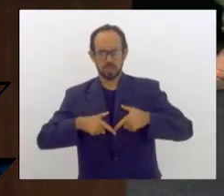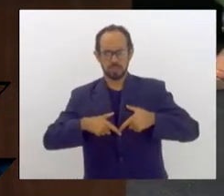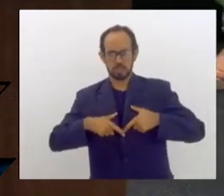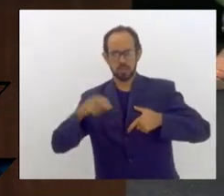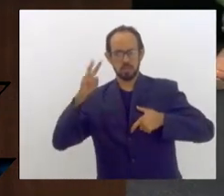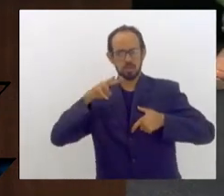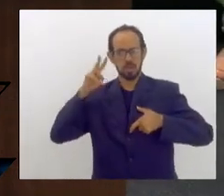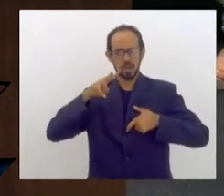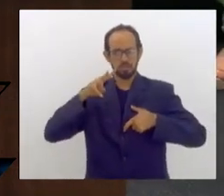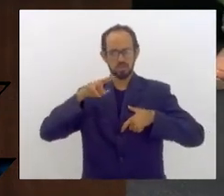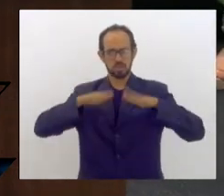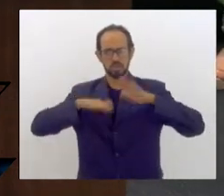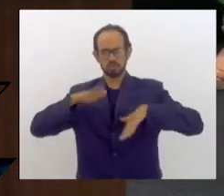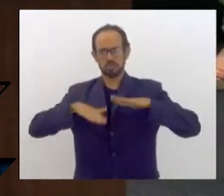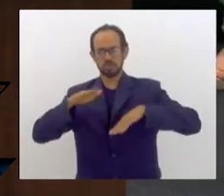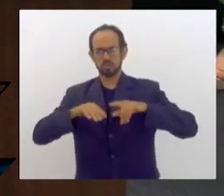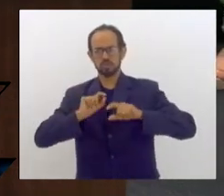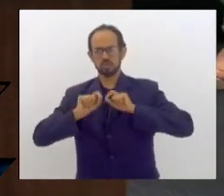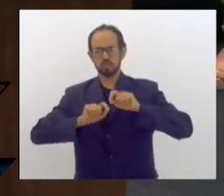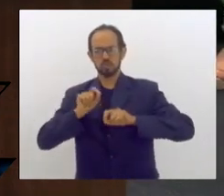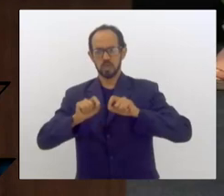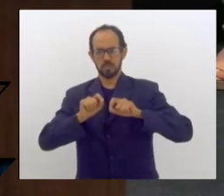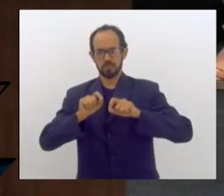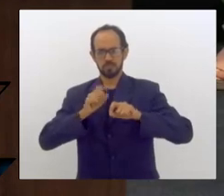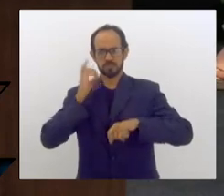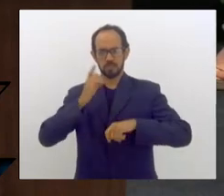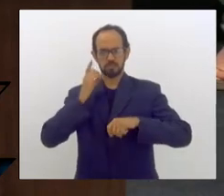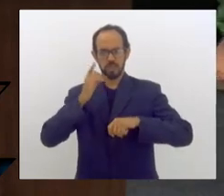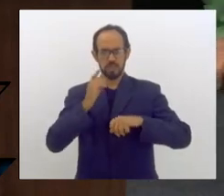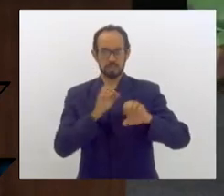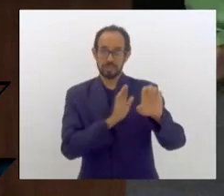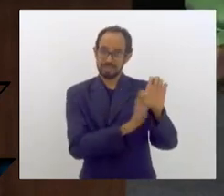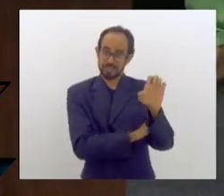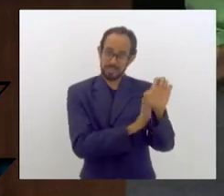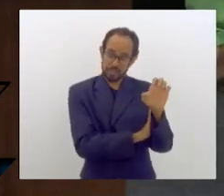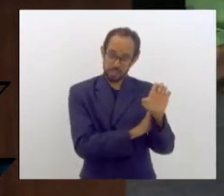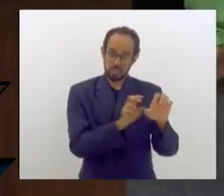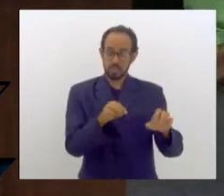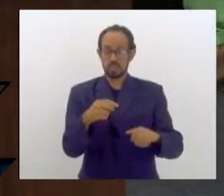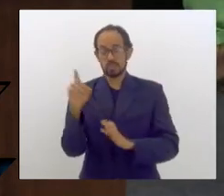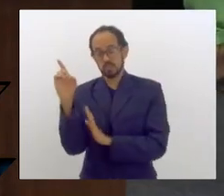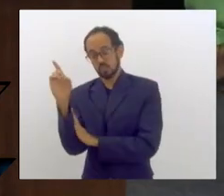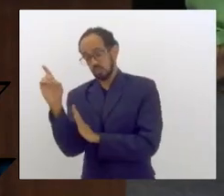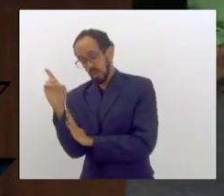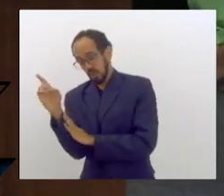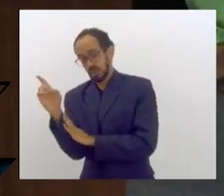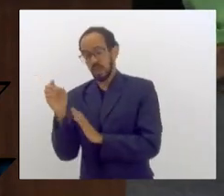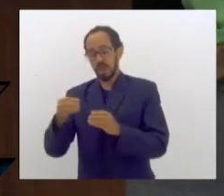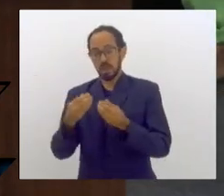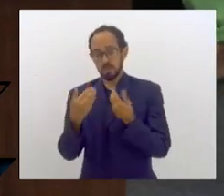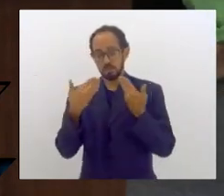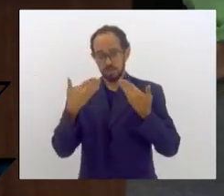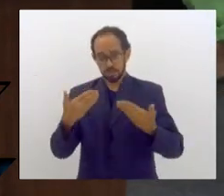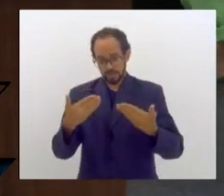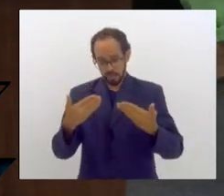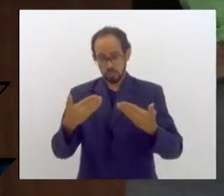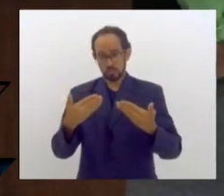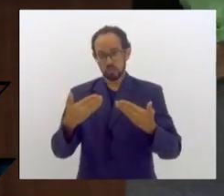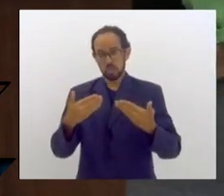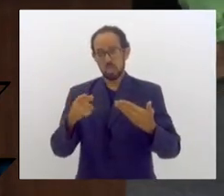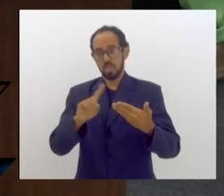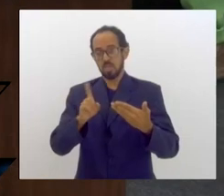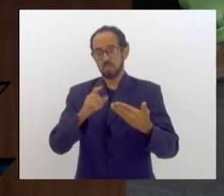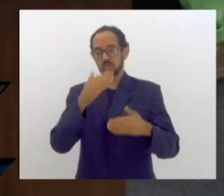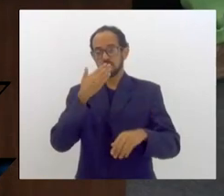quantas vezes deputados da esquerda, da direita, apresentaram e aí não se